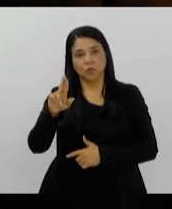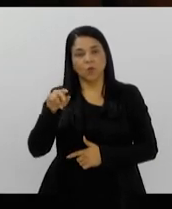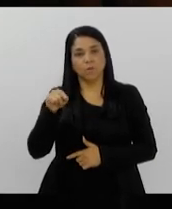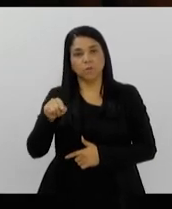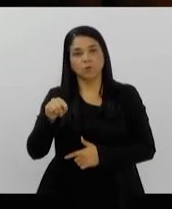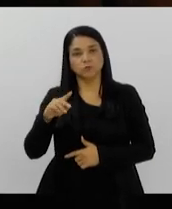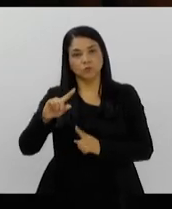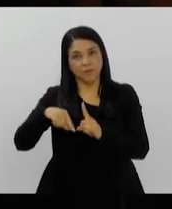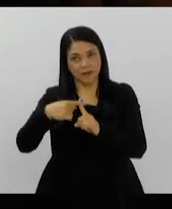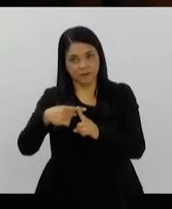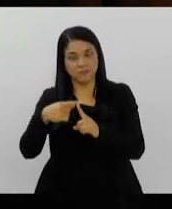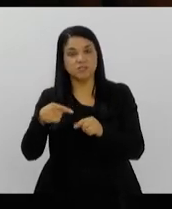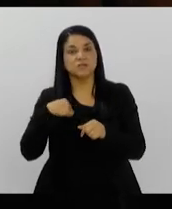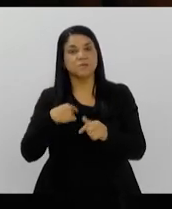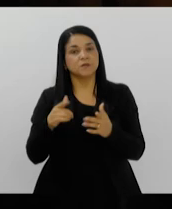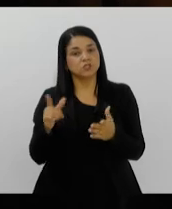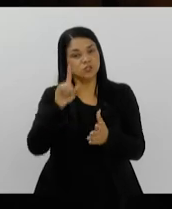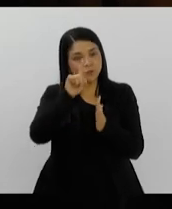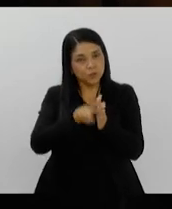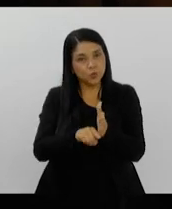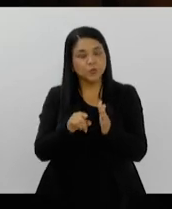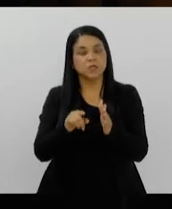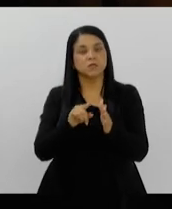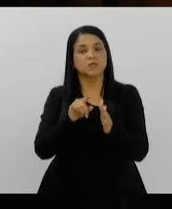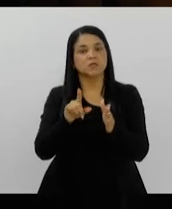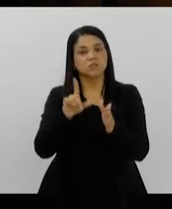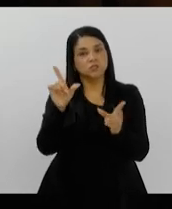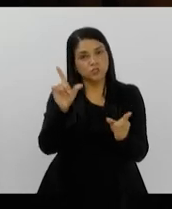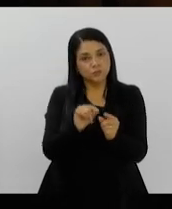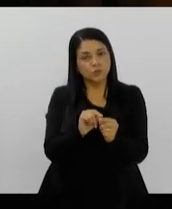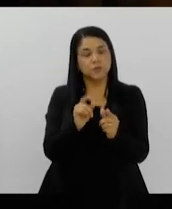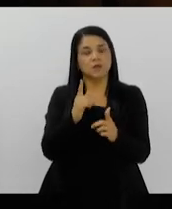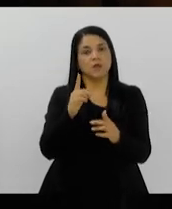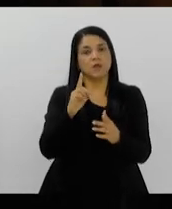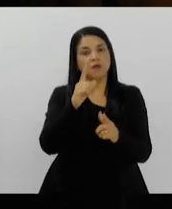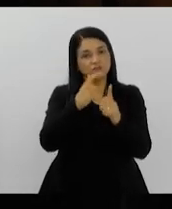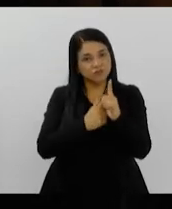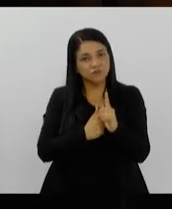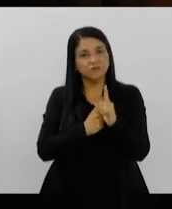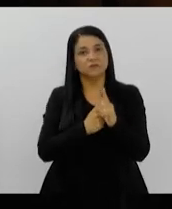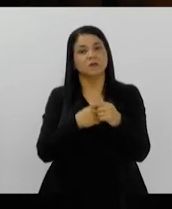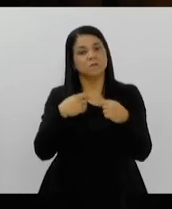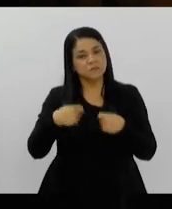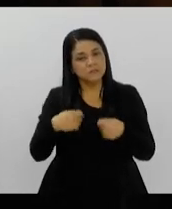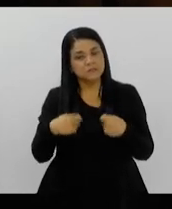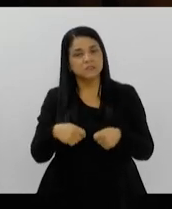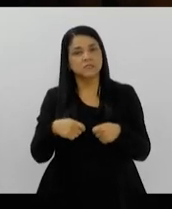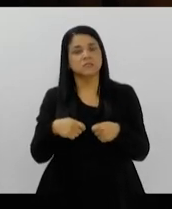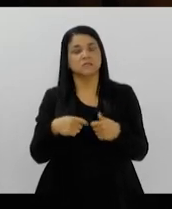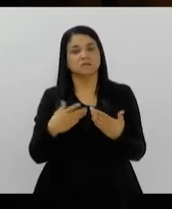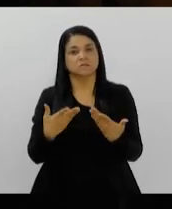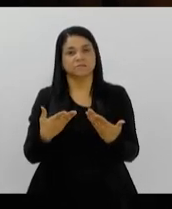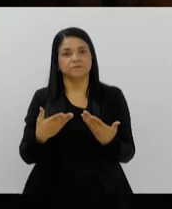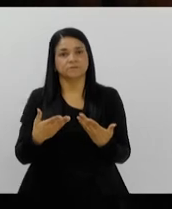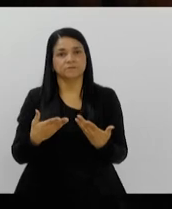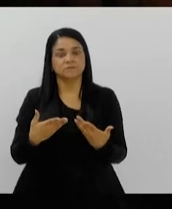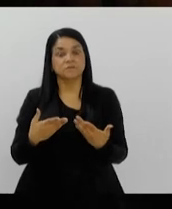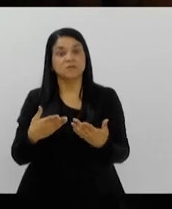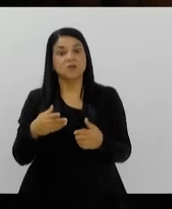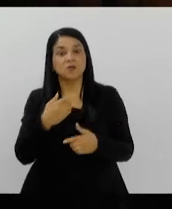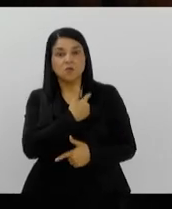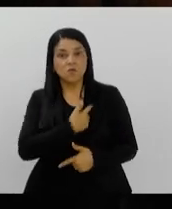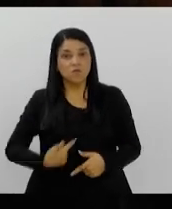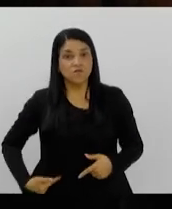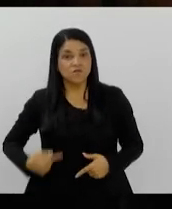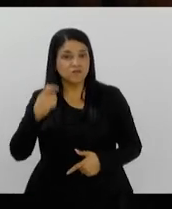Metade da nossa dívida, pelo menos, está concentrada em grandes devedores. Tem que enfrentar e inibir o devedor quanto mais. E o governador